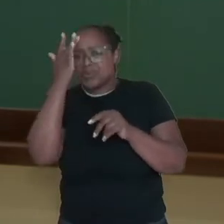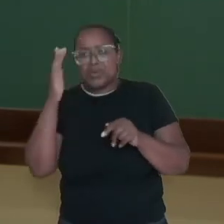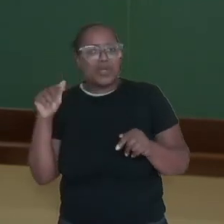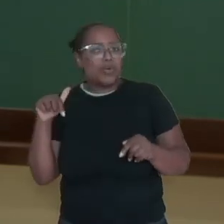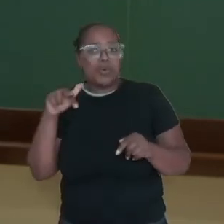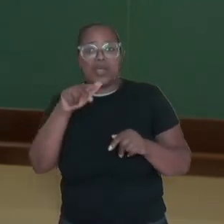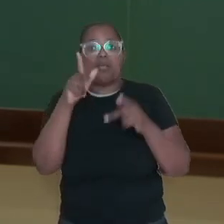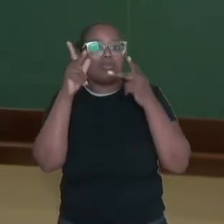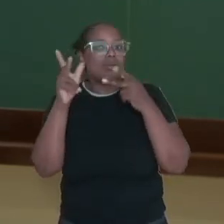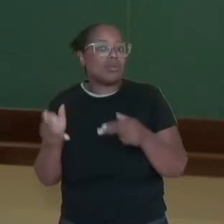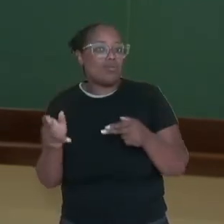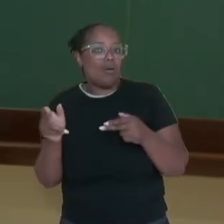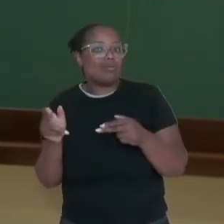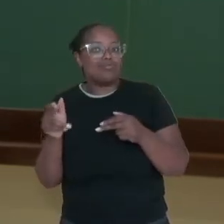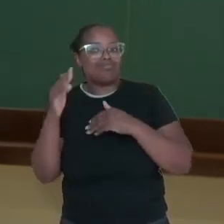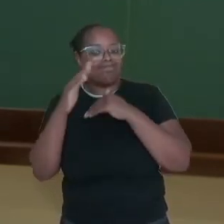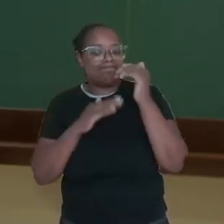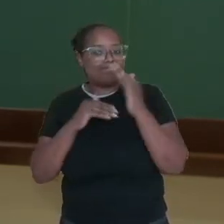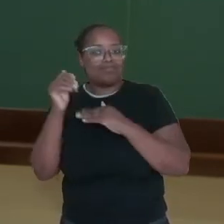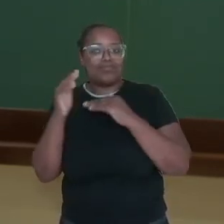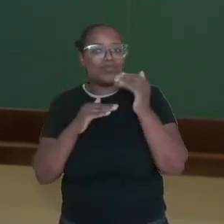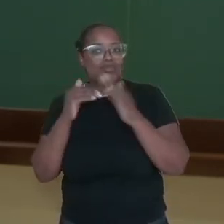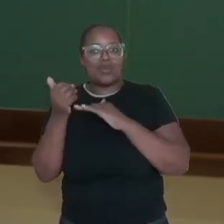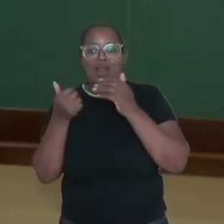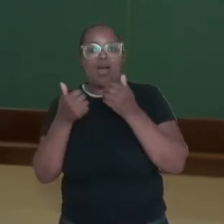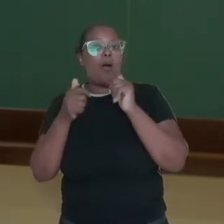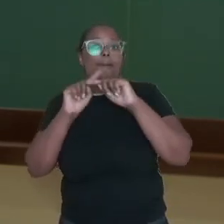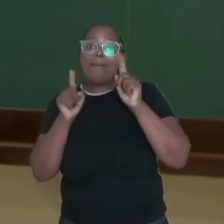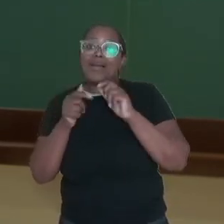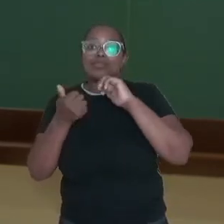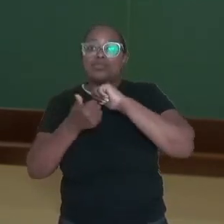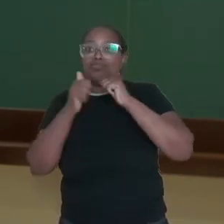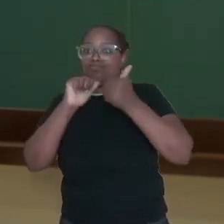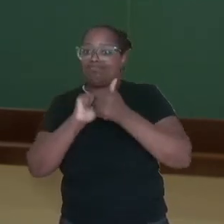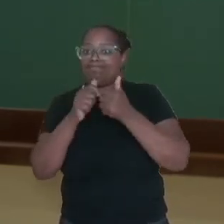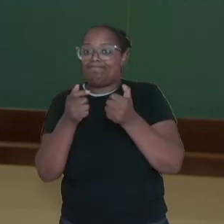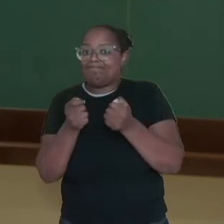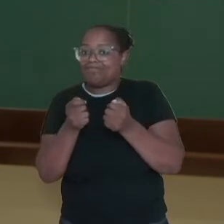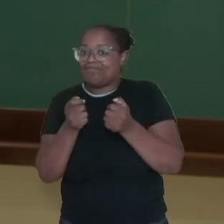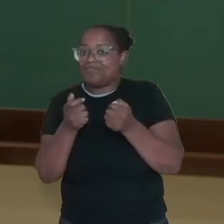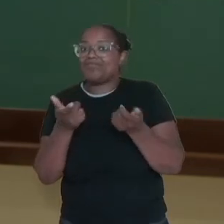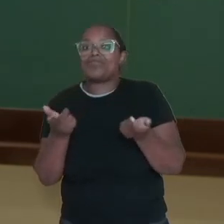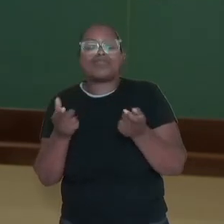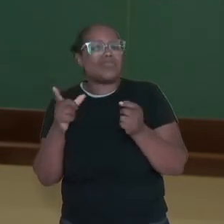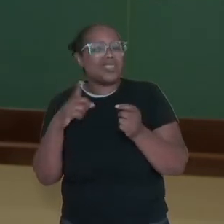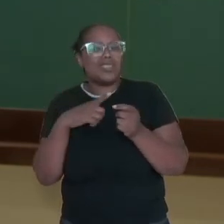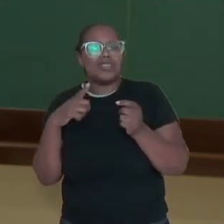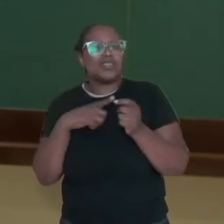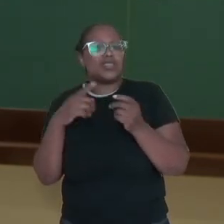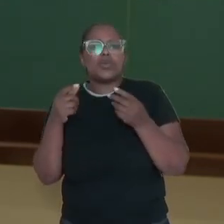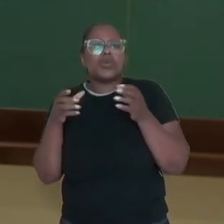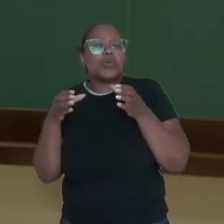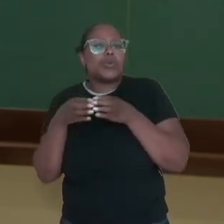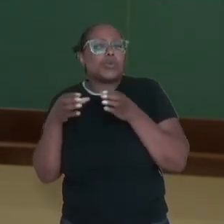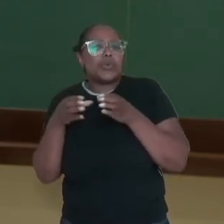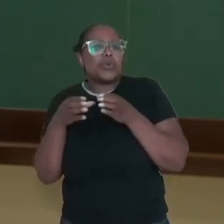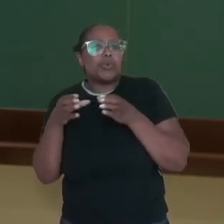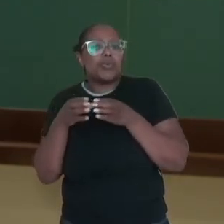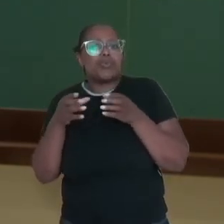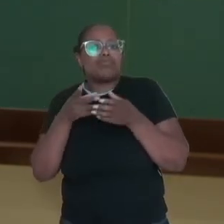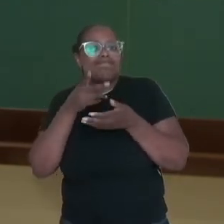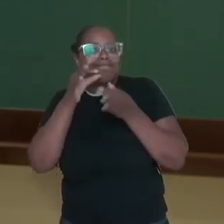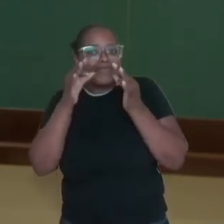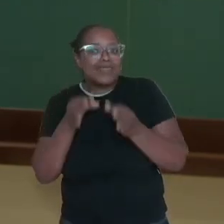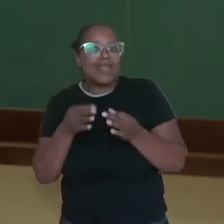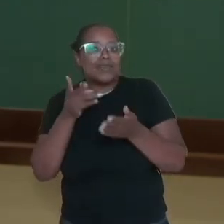Esses jogadores, né, profissionais de videogame começaram a ter o mesmo status, o mesmo tratamento que